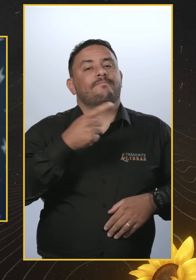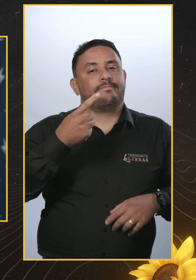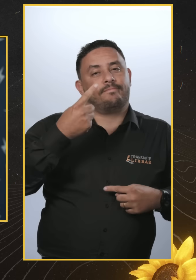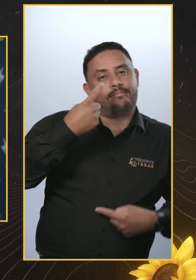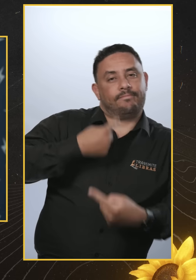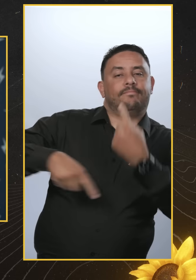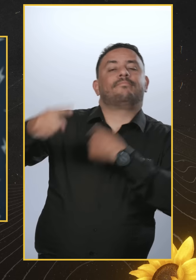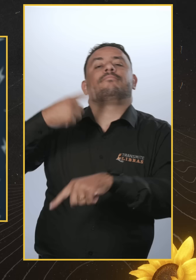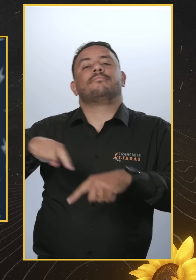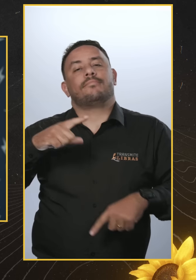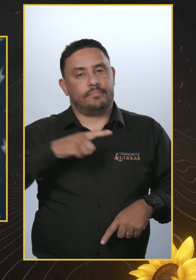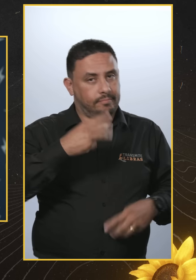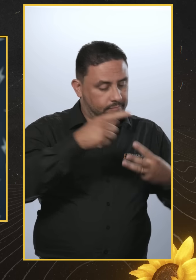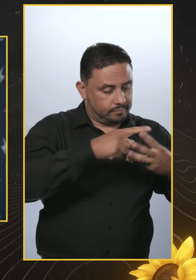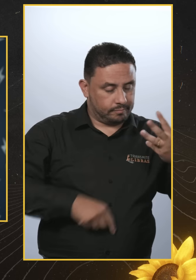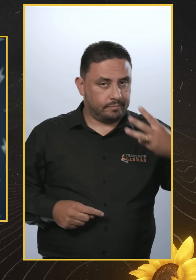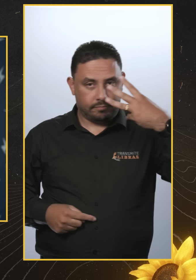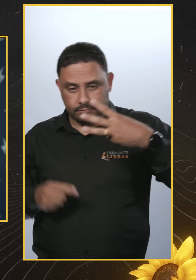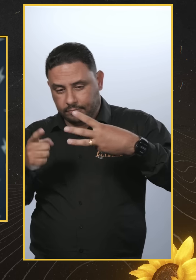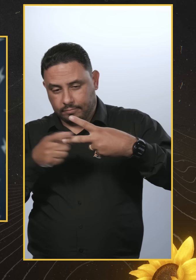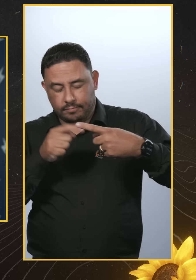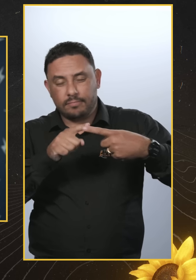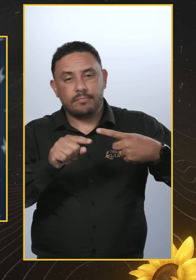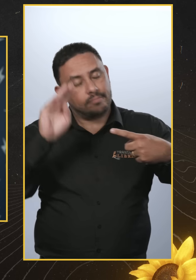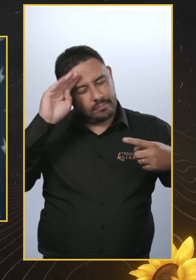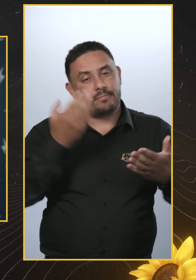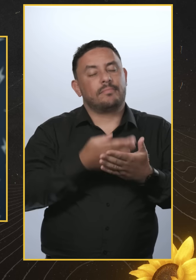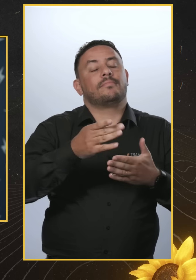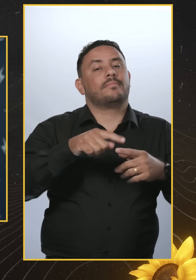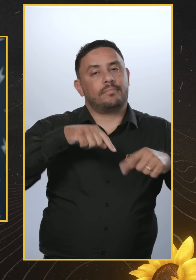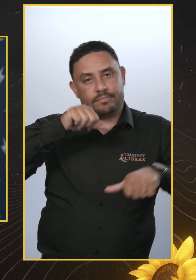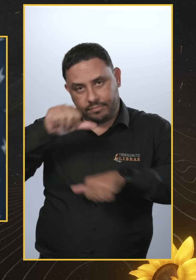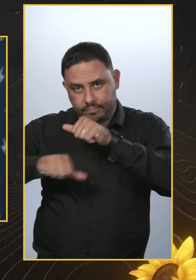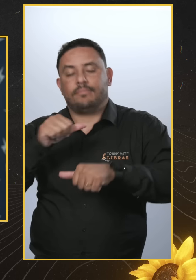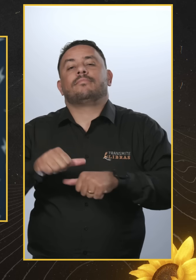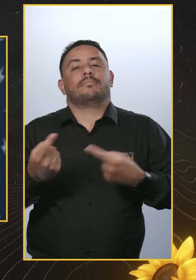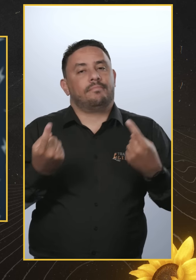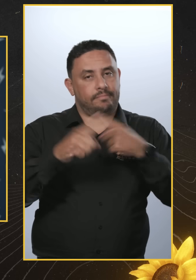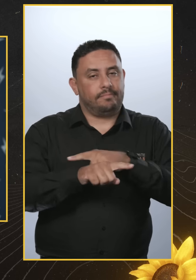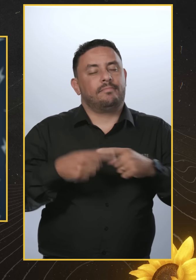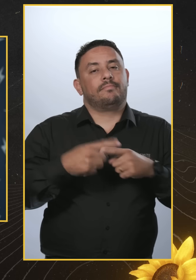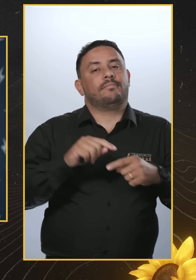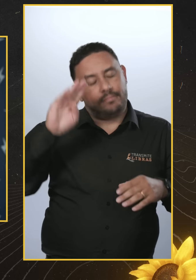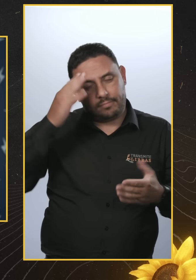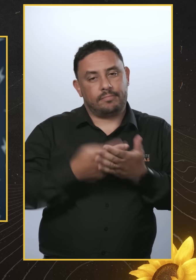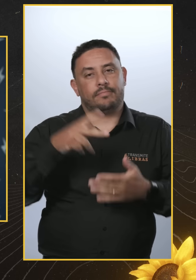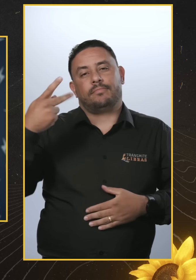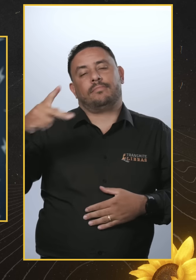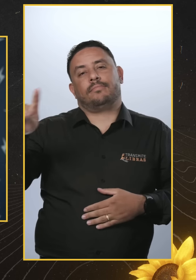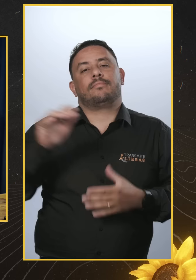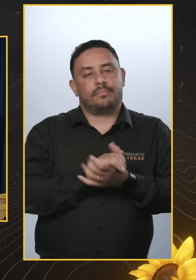duas duas ações ele tinha três ele reverteu uma eu acredito de verdade que ele vai reverter as outras duas acredito porque depende dele Isso